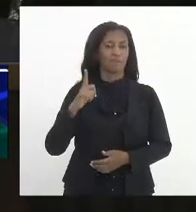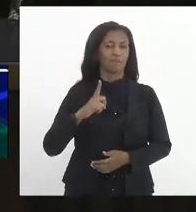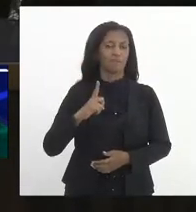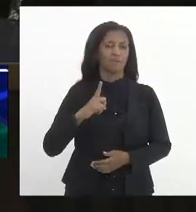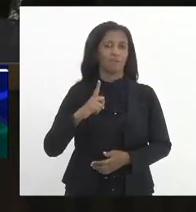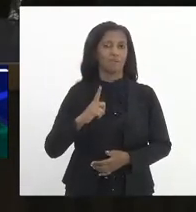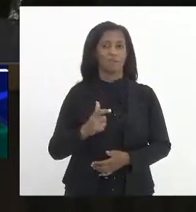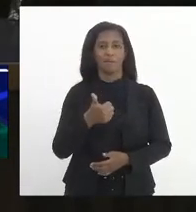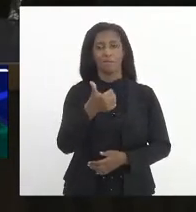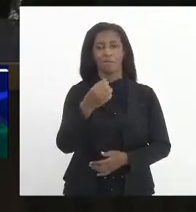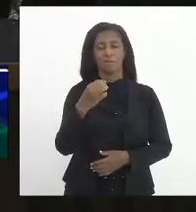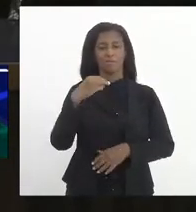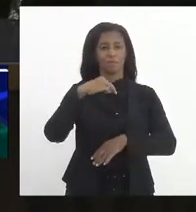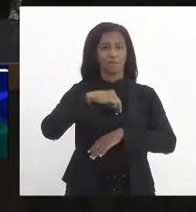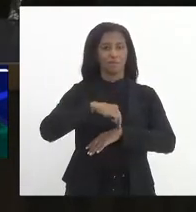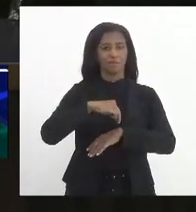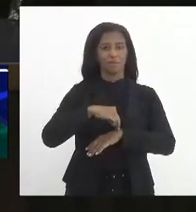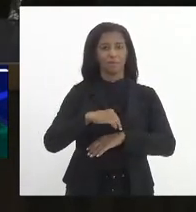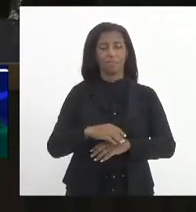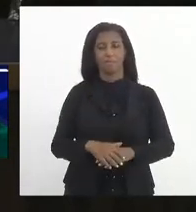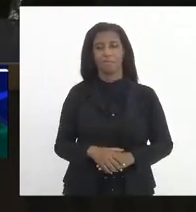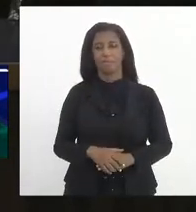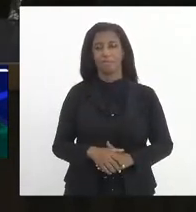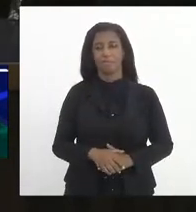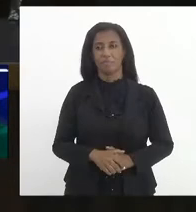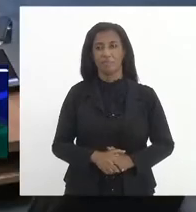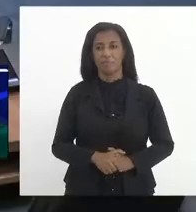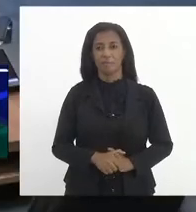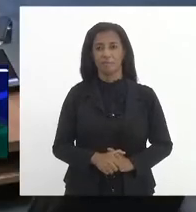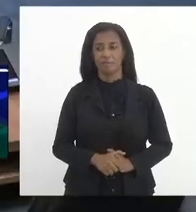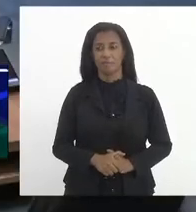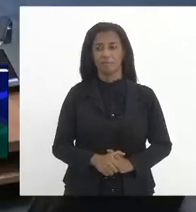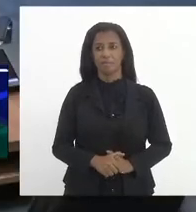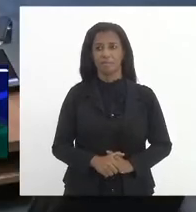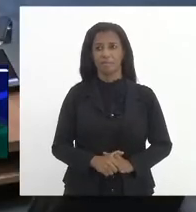excelência dispõe de dez minutos no tempo regimental